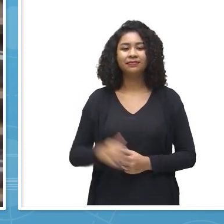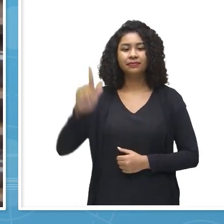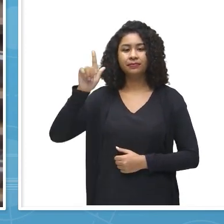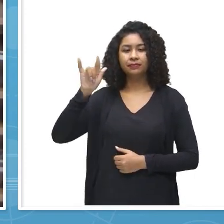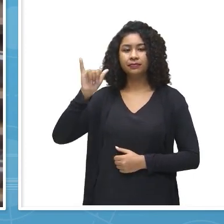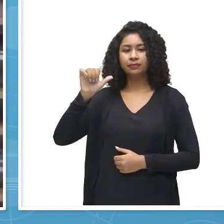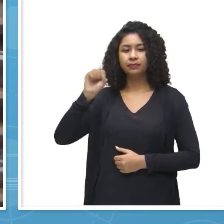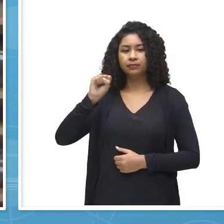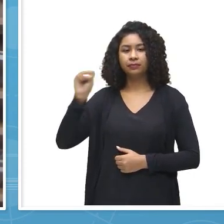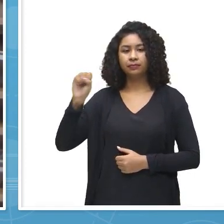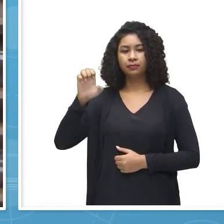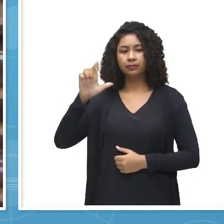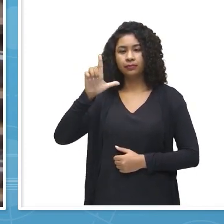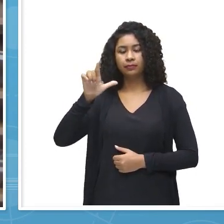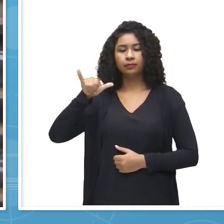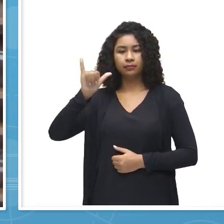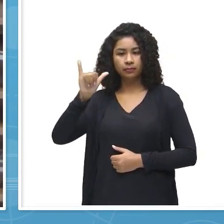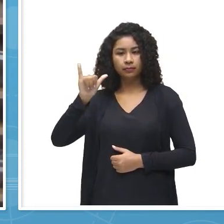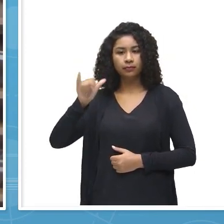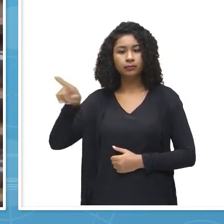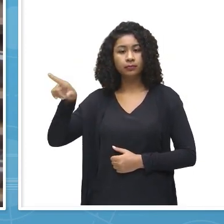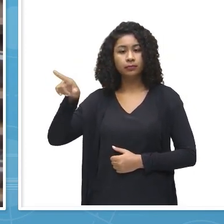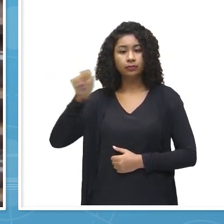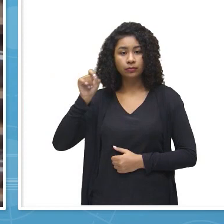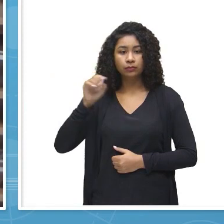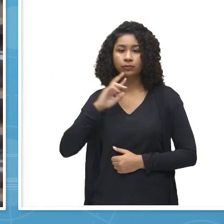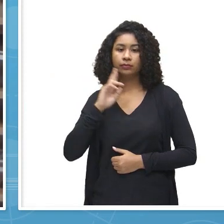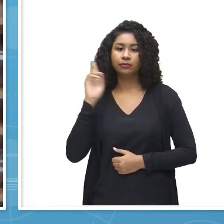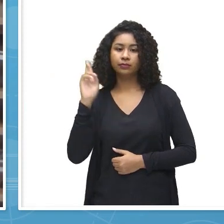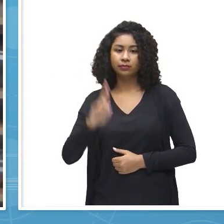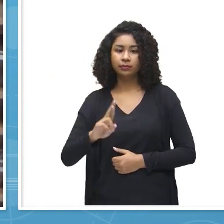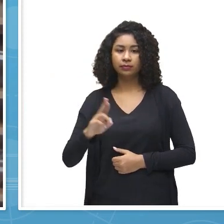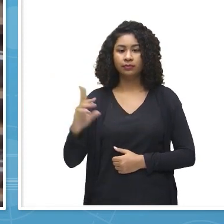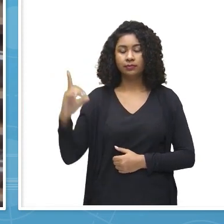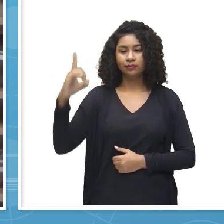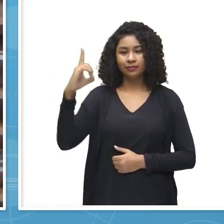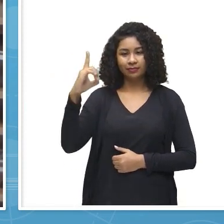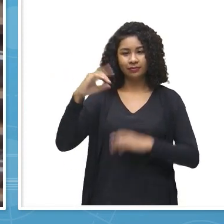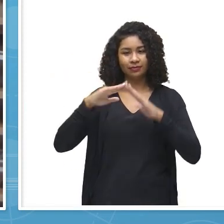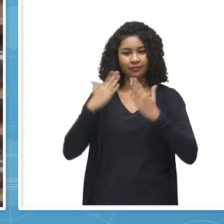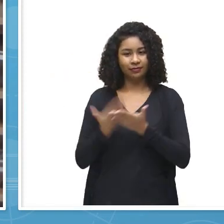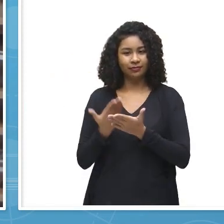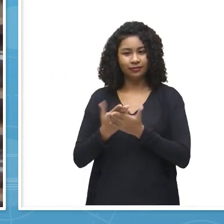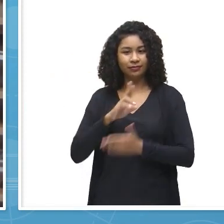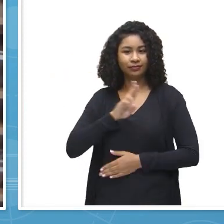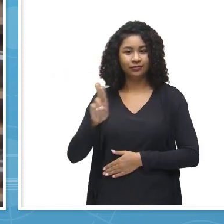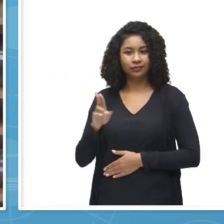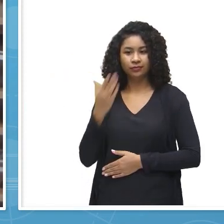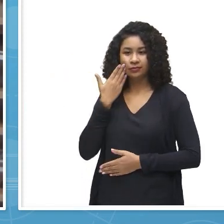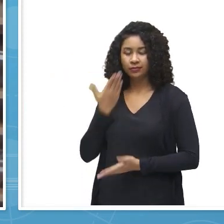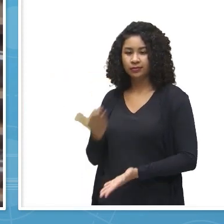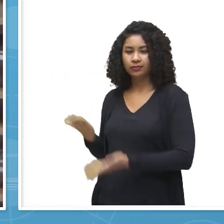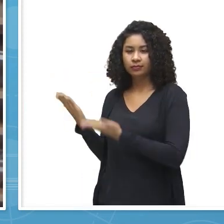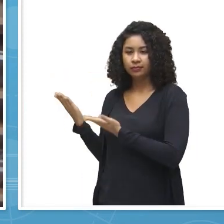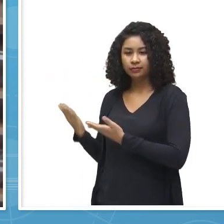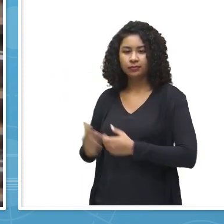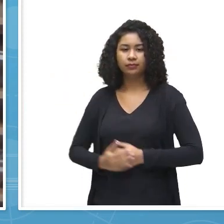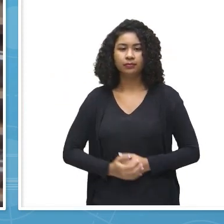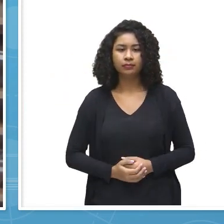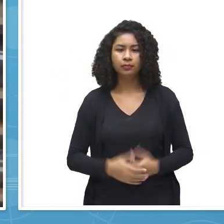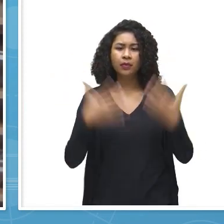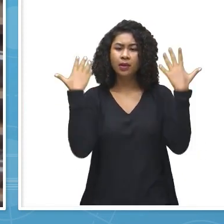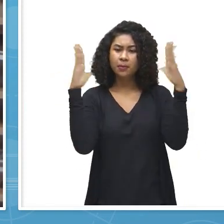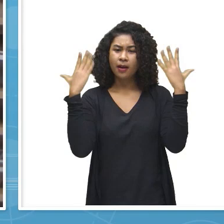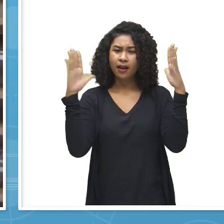Gisele Cruz colocou ali a letra D, ela é lá da escola Leonila Marinho. Então, Gisele, parabéns também,